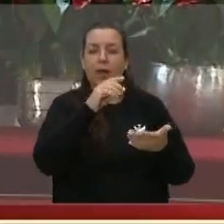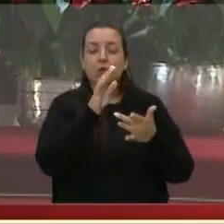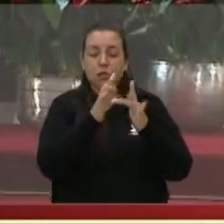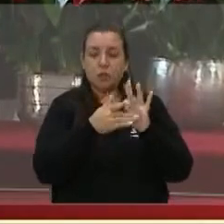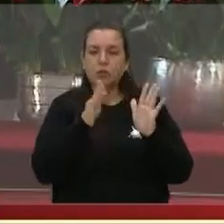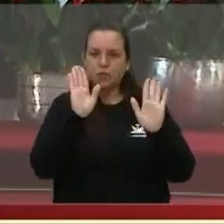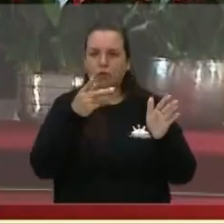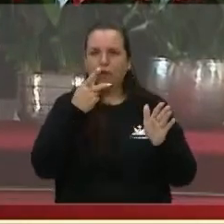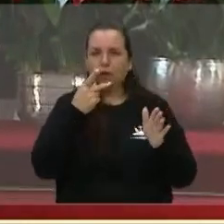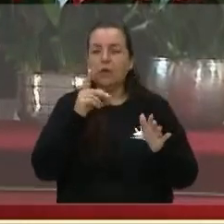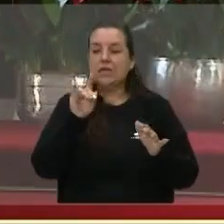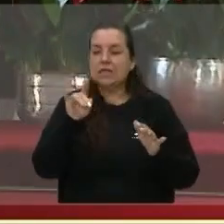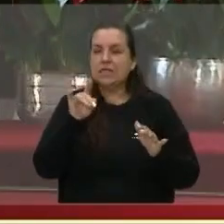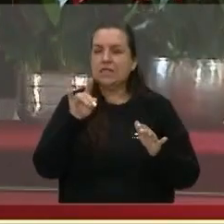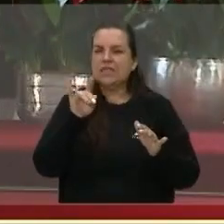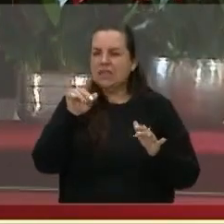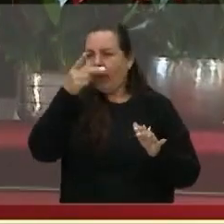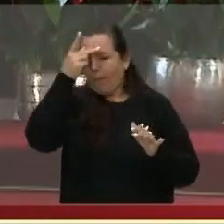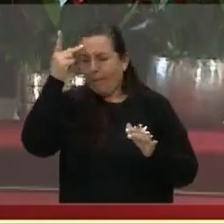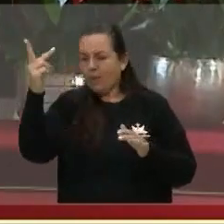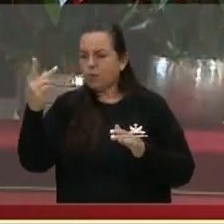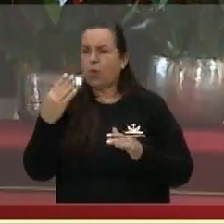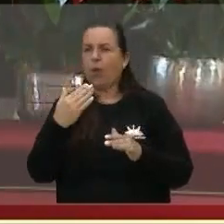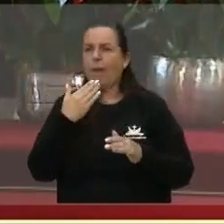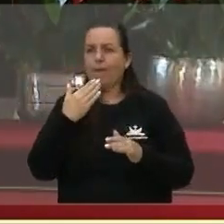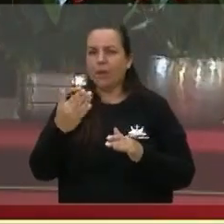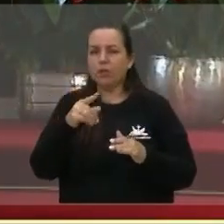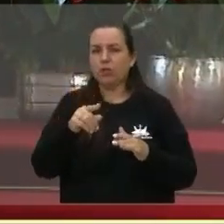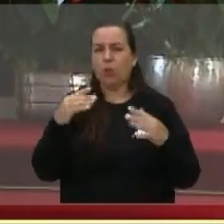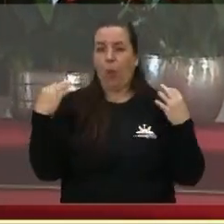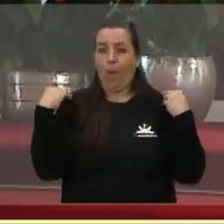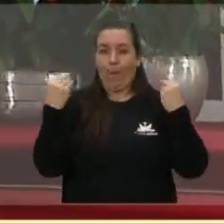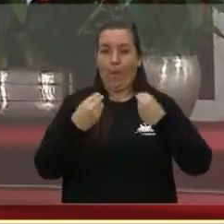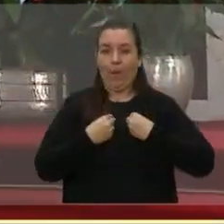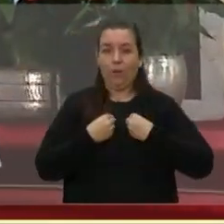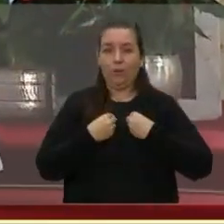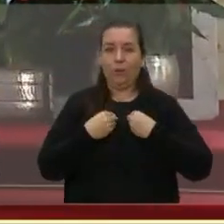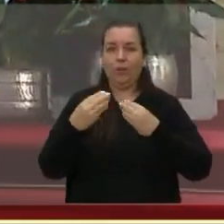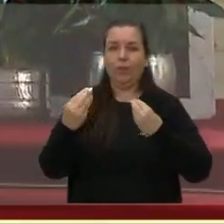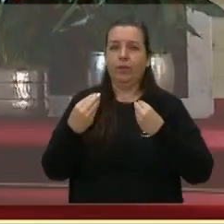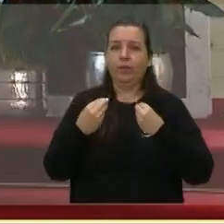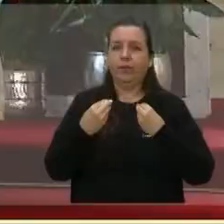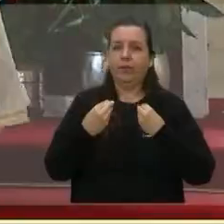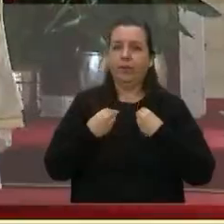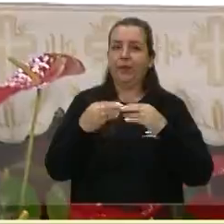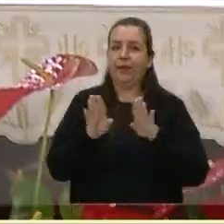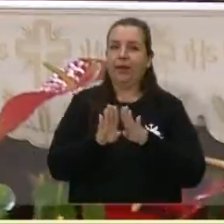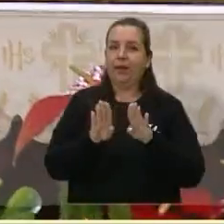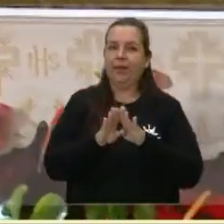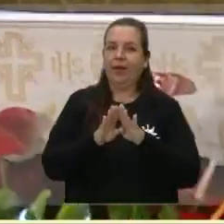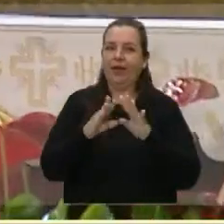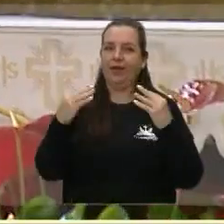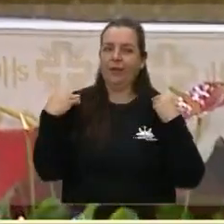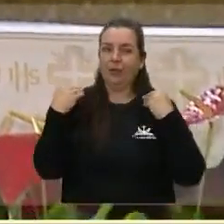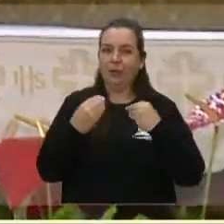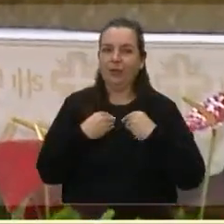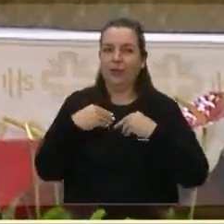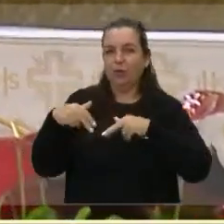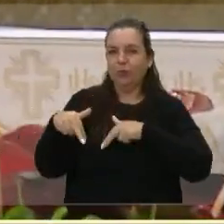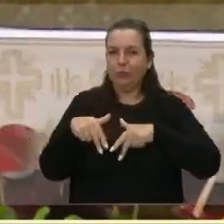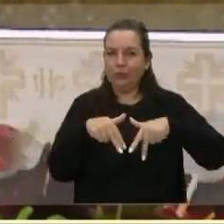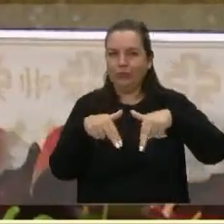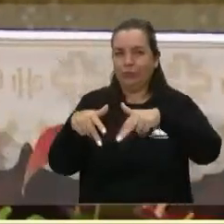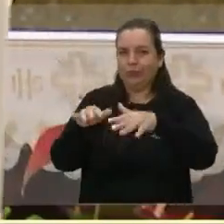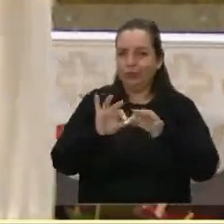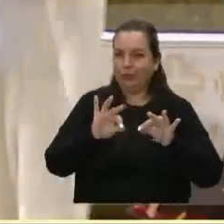túnica. Lembra disso? Se alguém pedir para você andar 1 quilômetro, ande 2 quilômetros. Ele